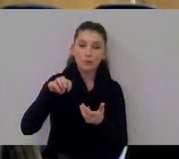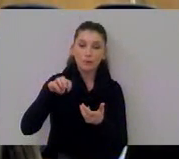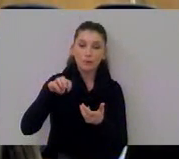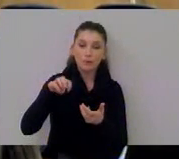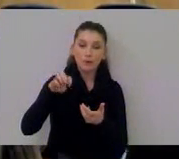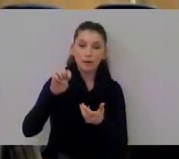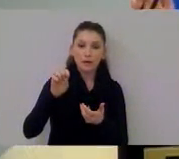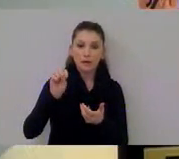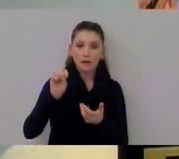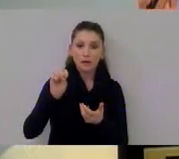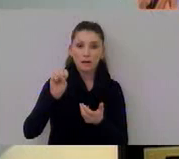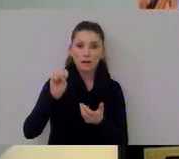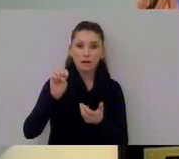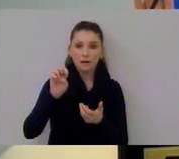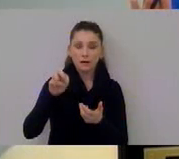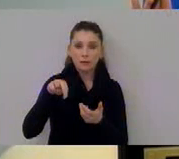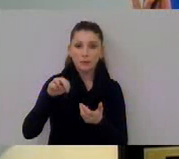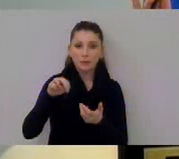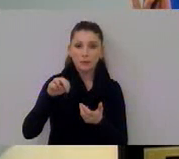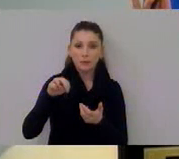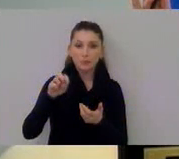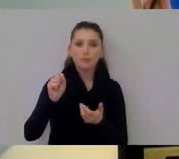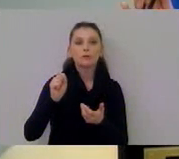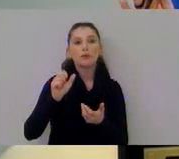também ao Juarez,